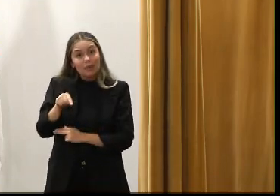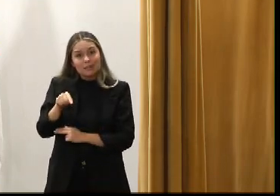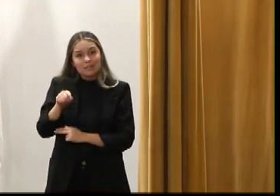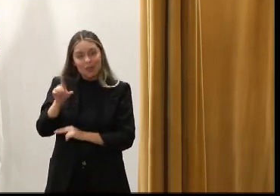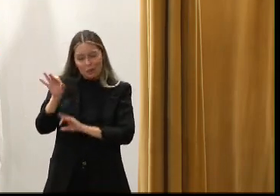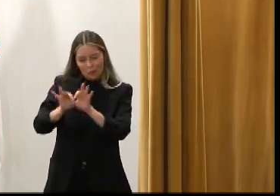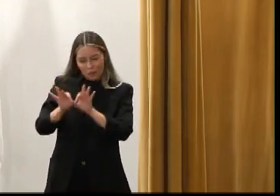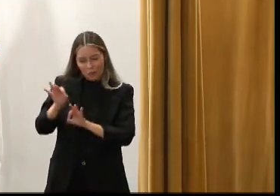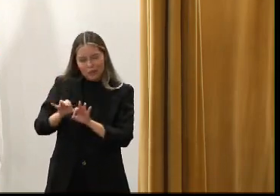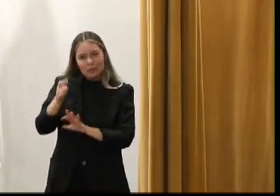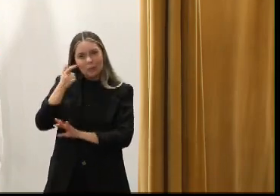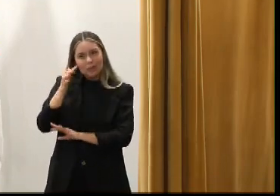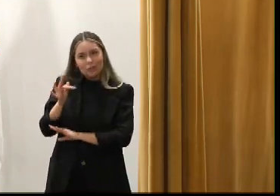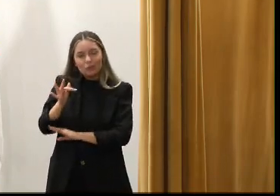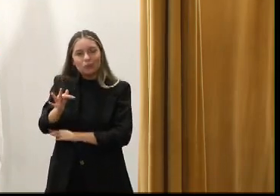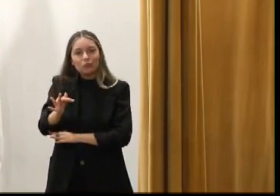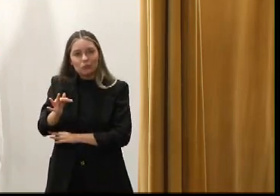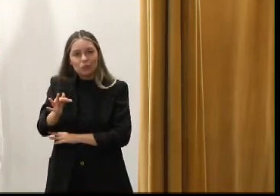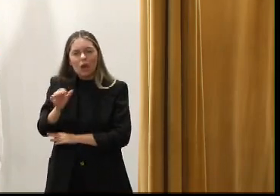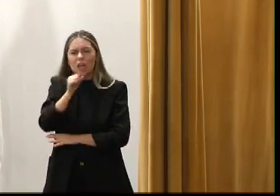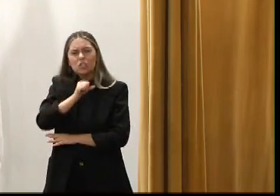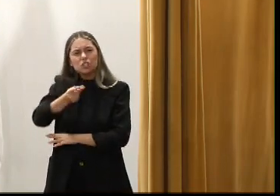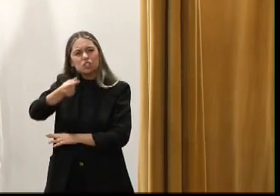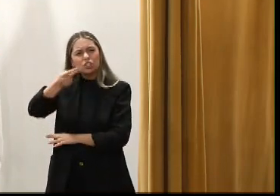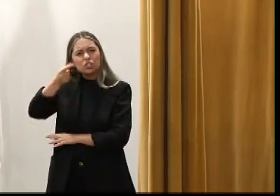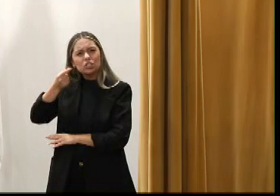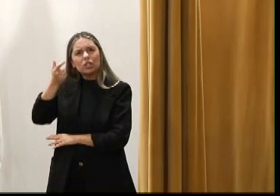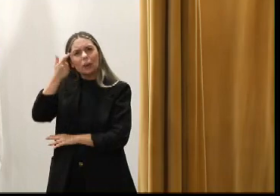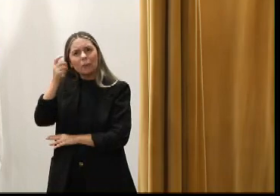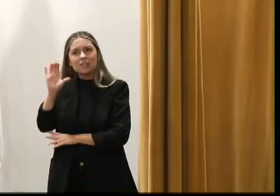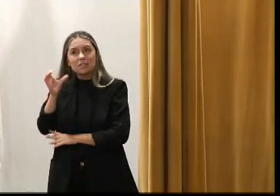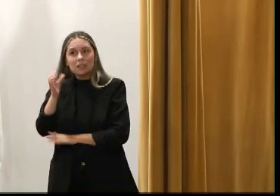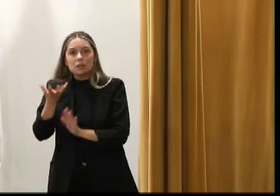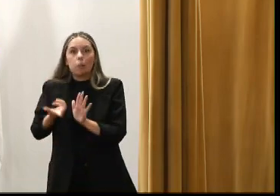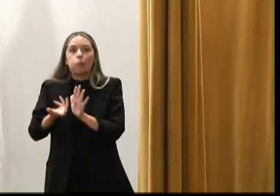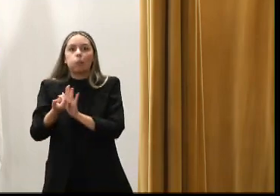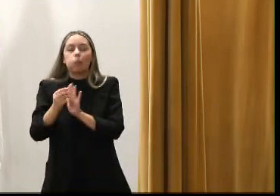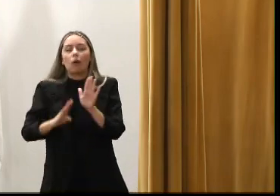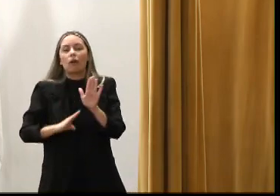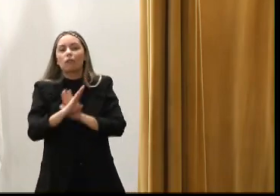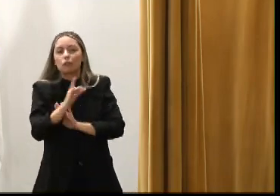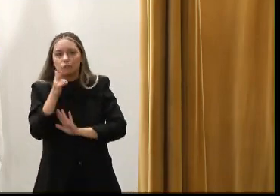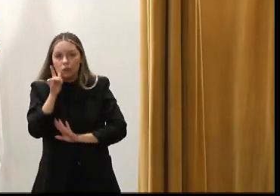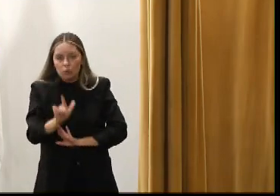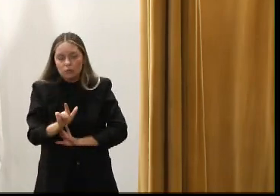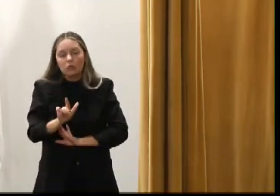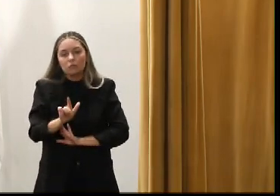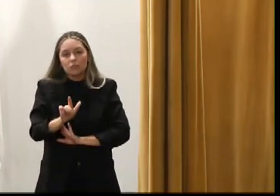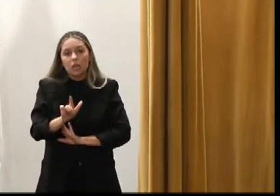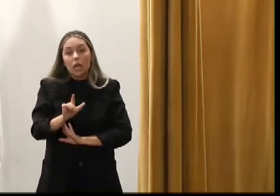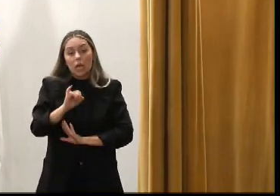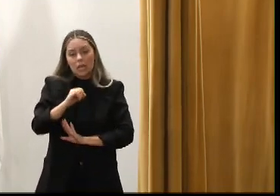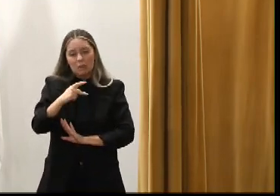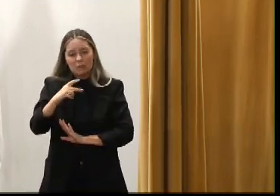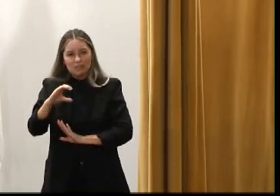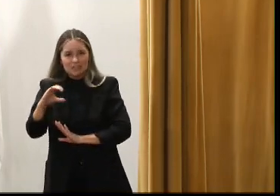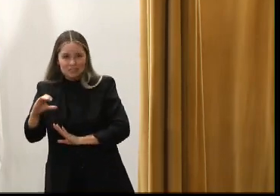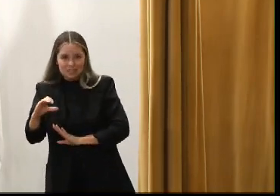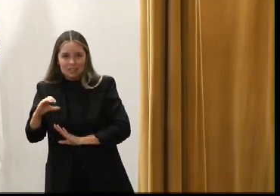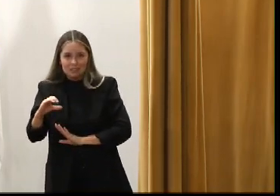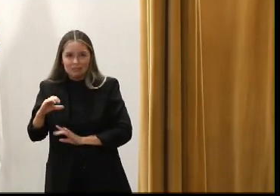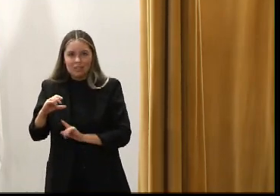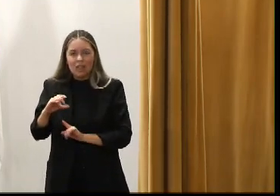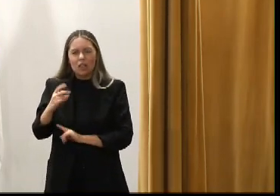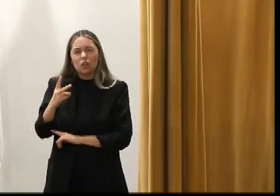previsão razoavelmente antiga para a velocidade que a ciência vem evoluindo. O IPCC